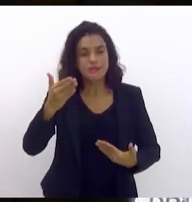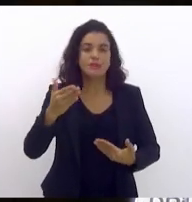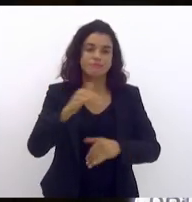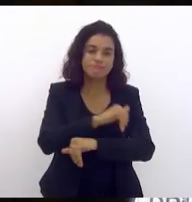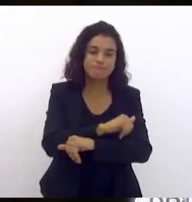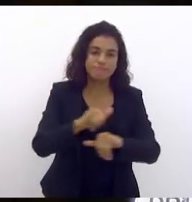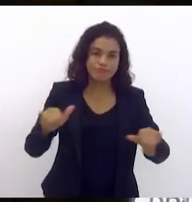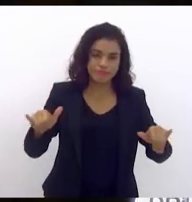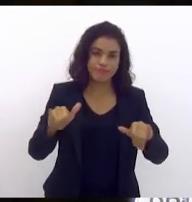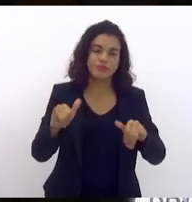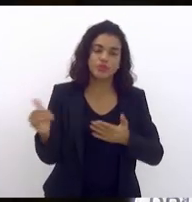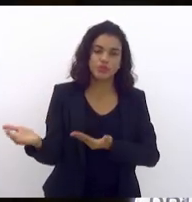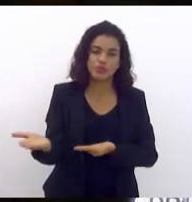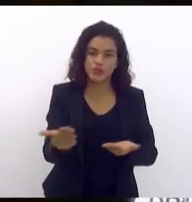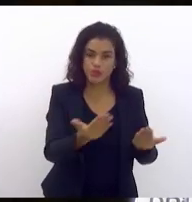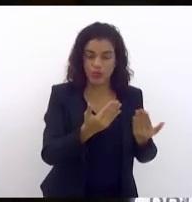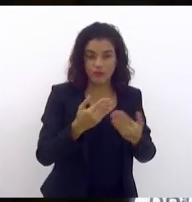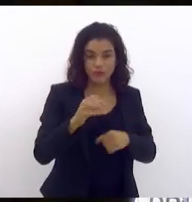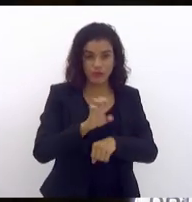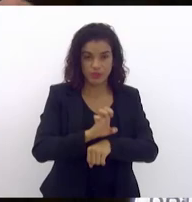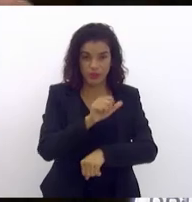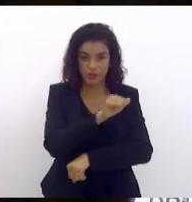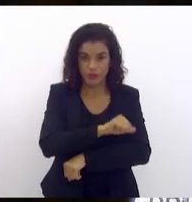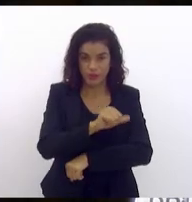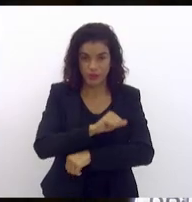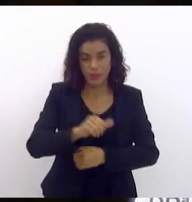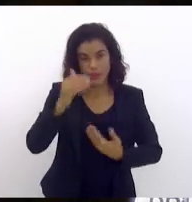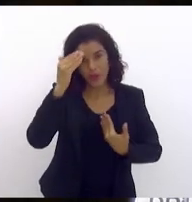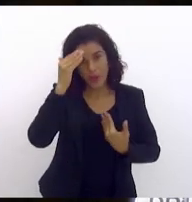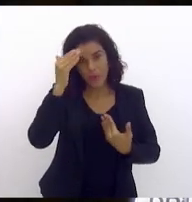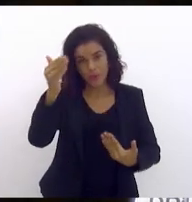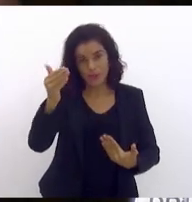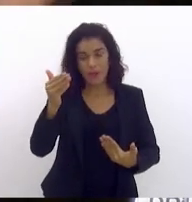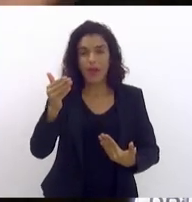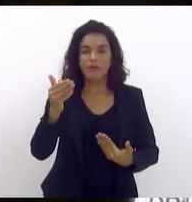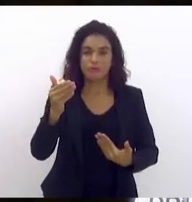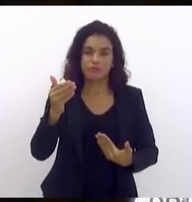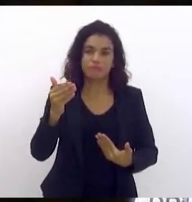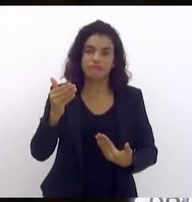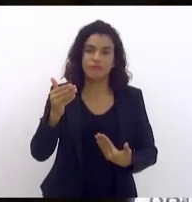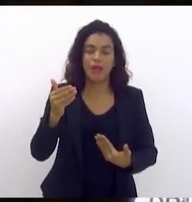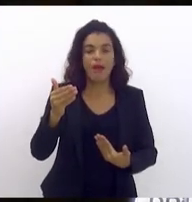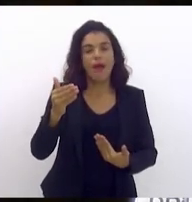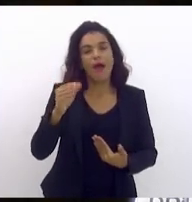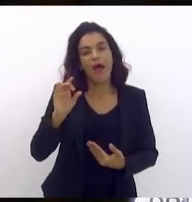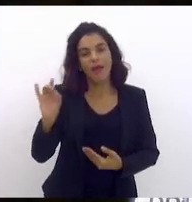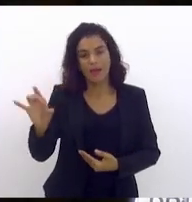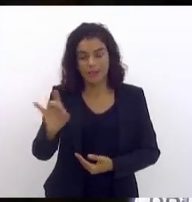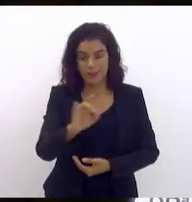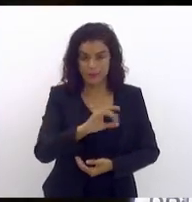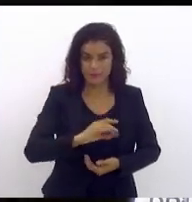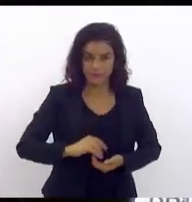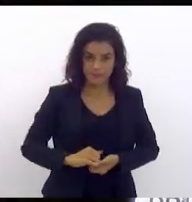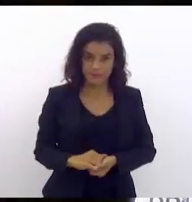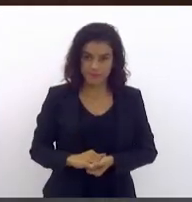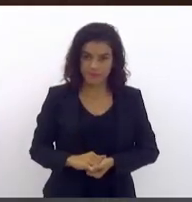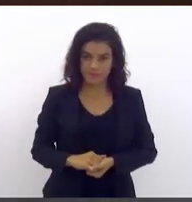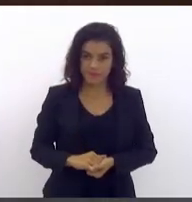histórica pros jovens do Estado do Rio de Janeiro Obrigado Deputado em seu nome agradeço a cada um dos Presentes